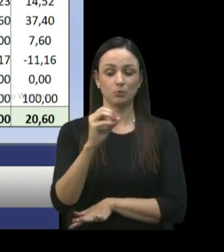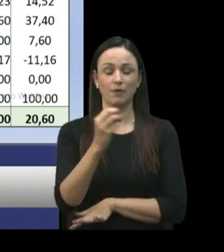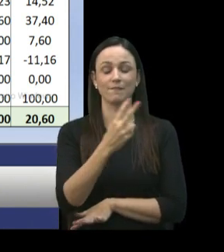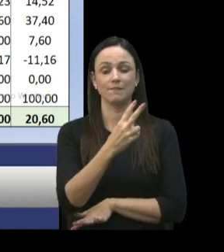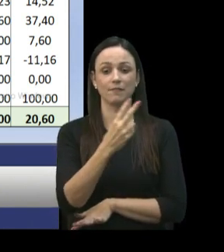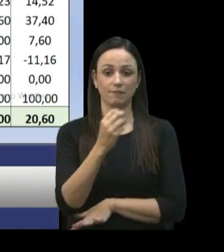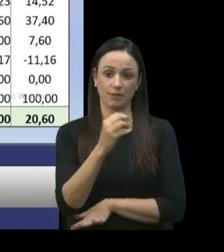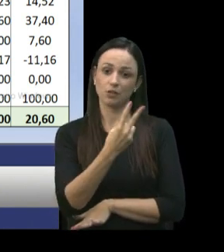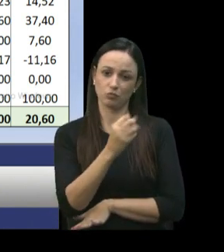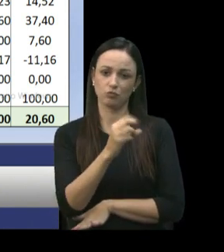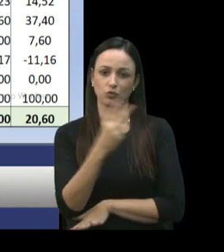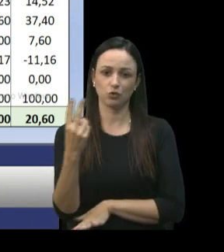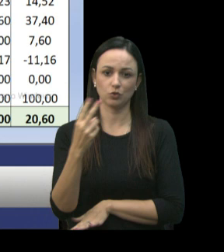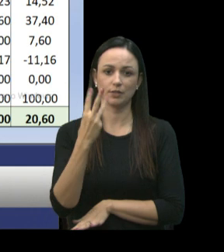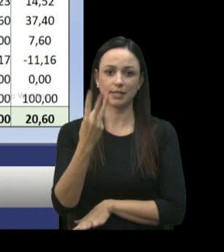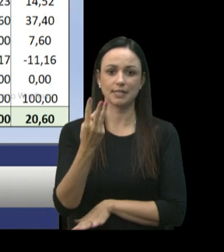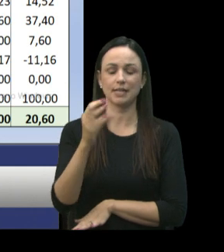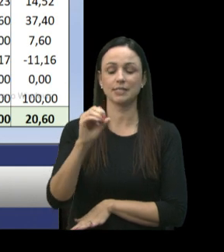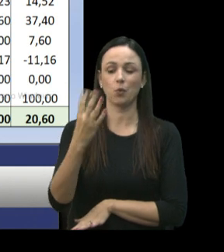na ordem de